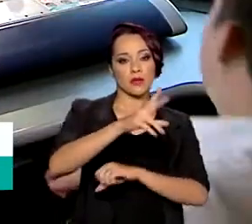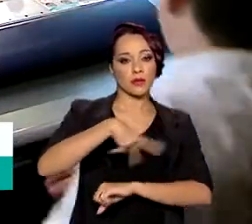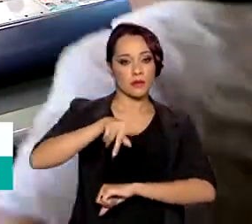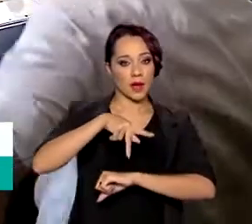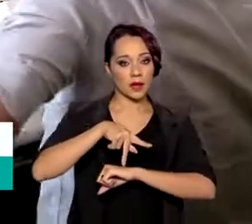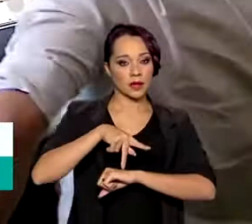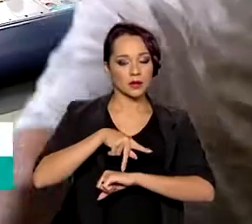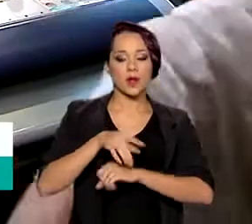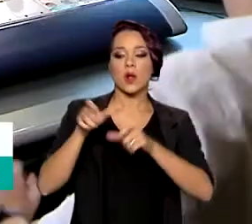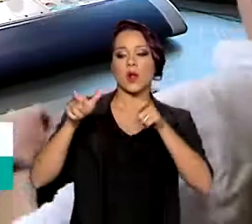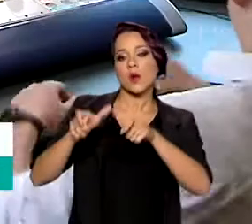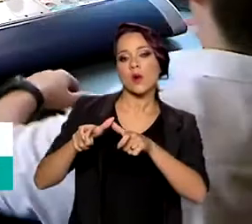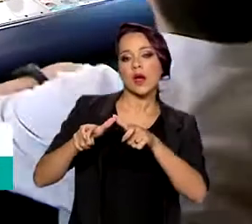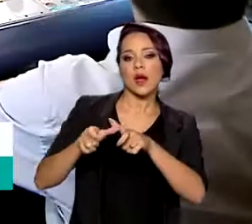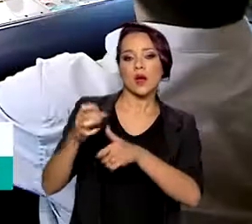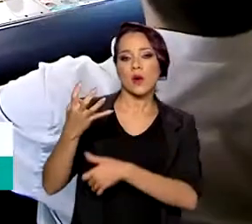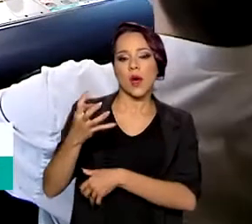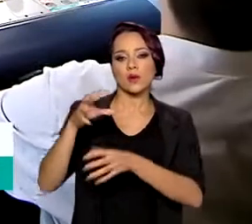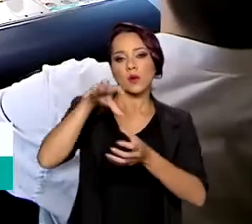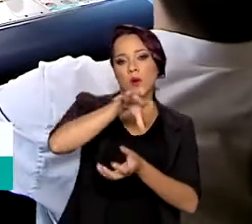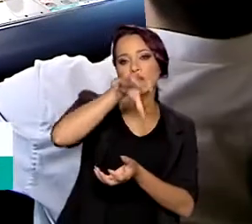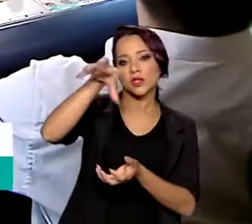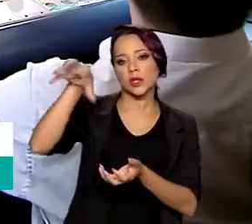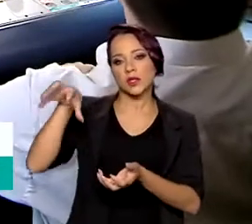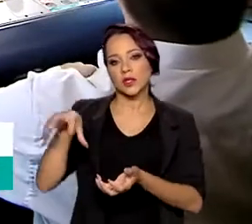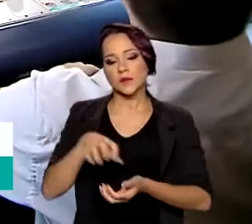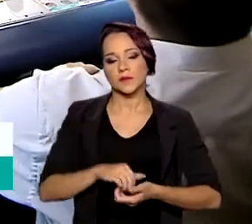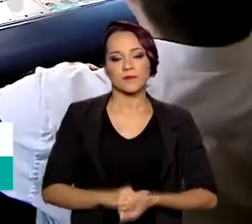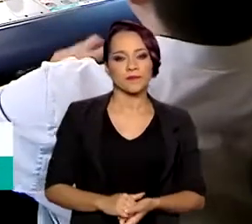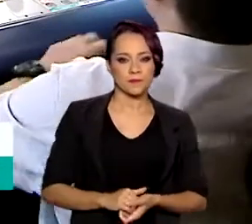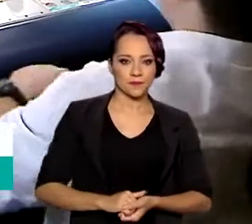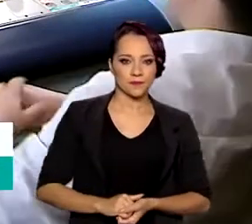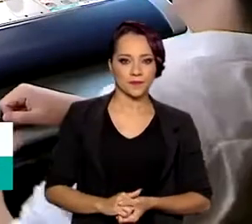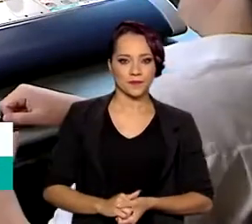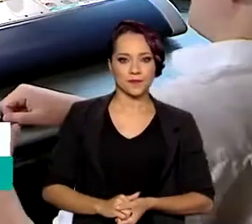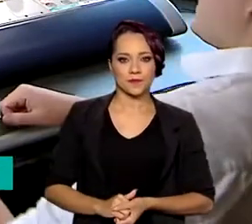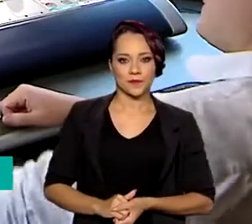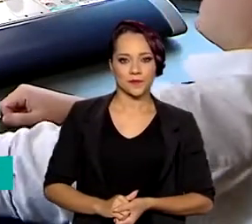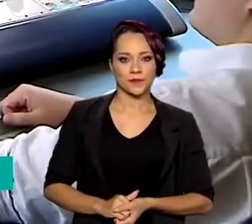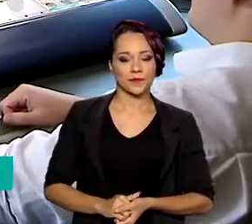9 países localizados em 4 continentes. Com produção